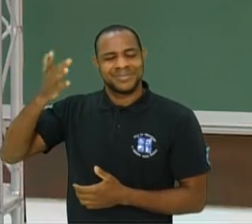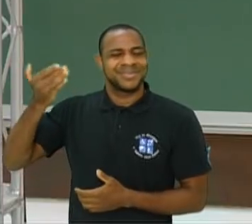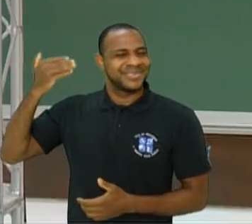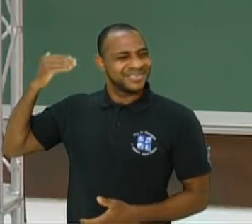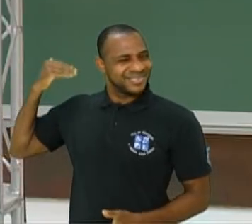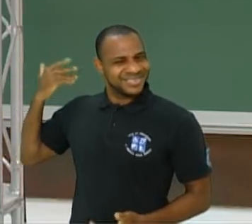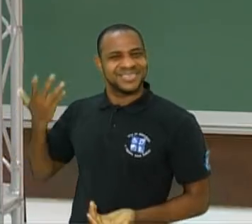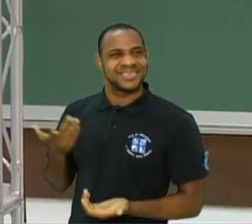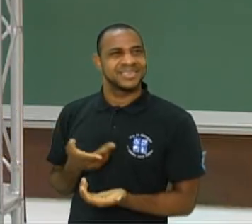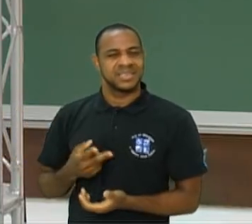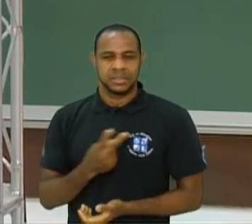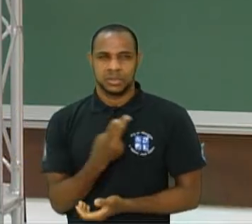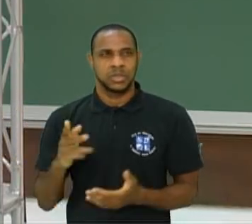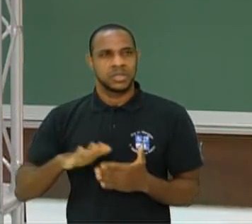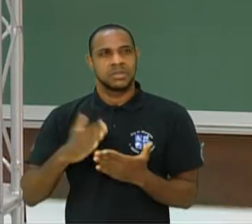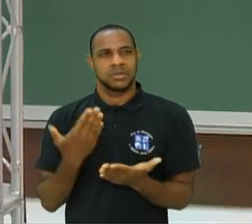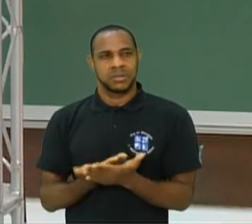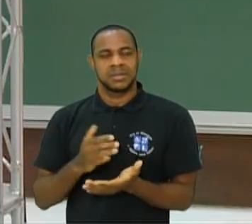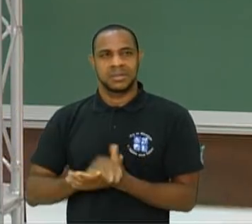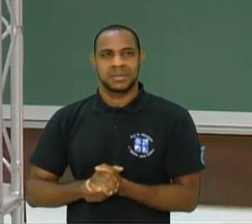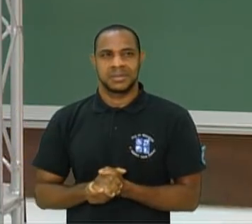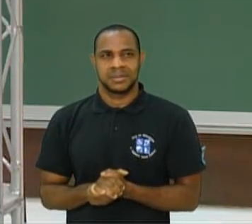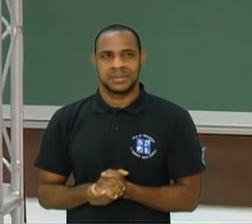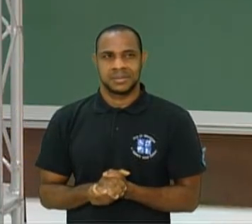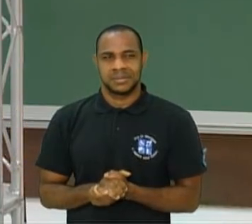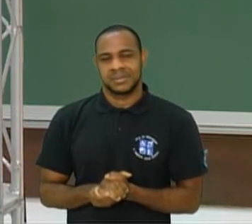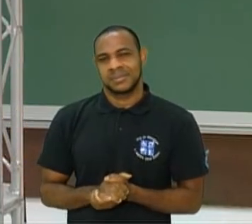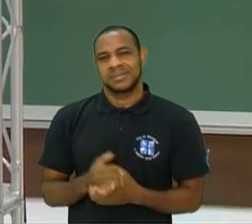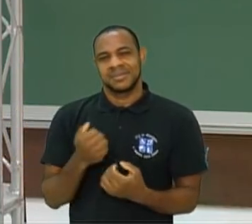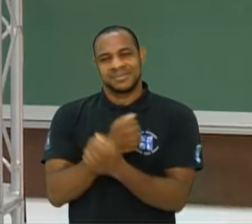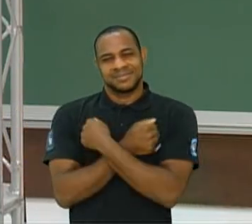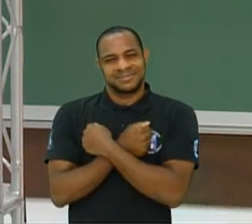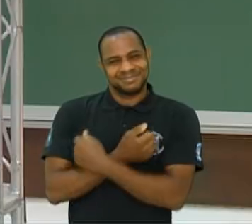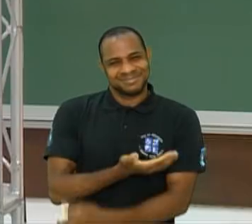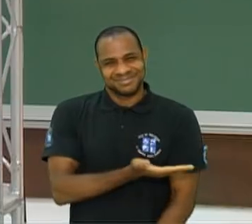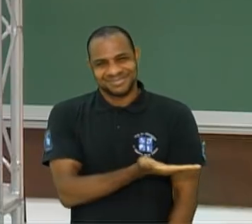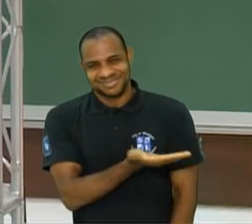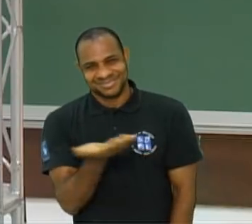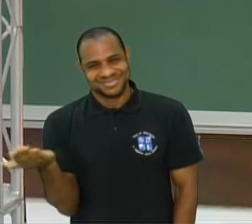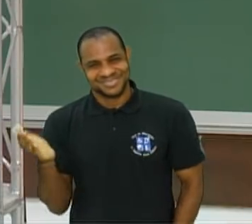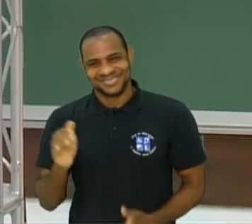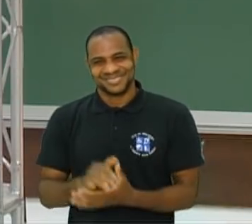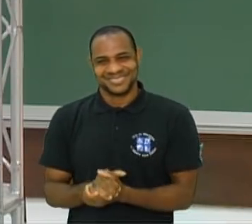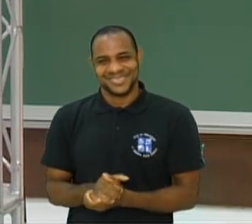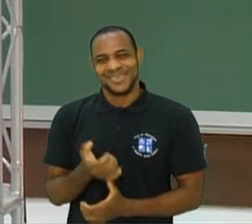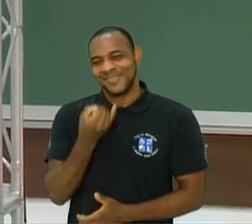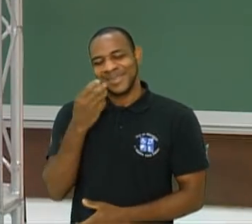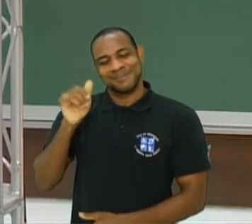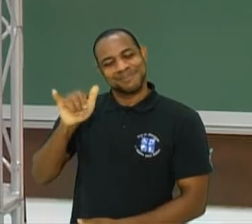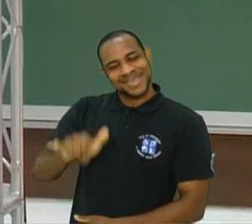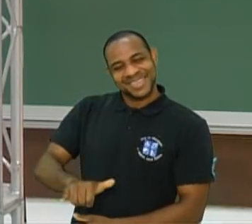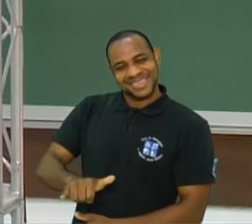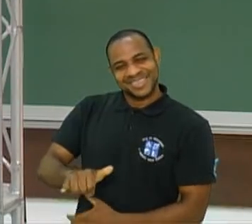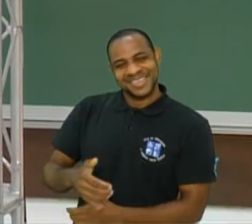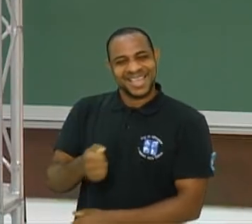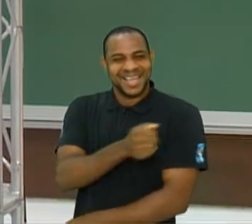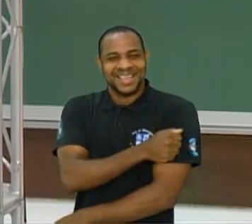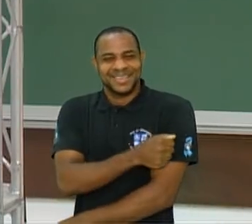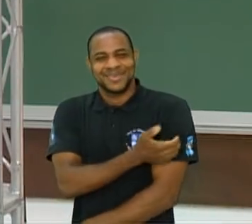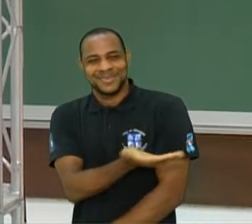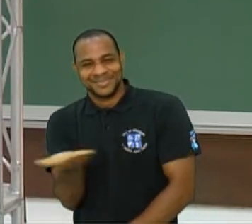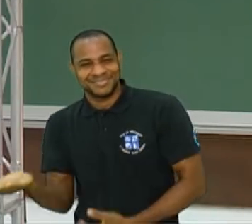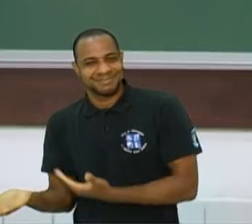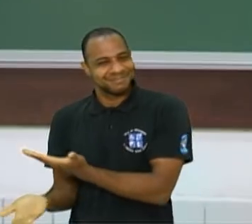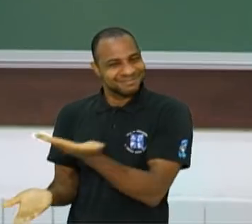2 colégios. Um beijo grandíssimo para vocês. Fiquem bem, a todos os alunos. E